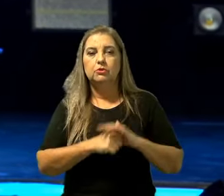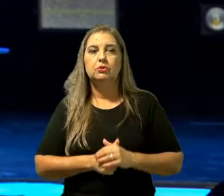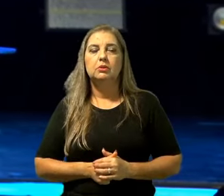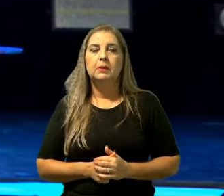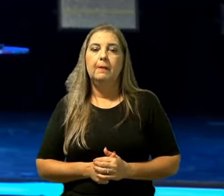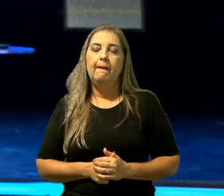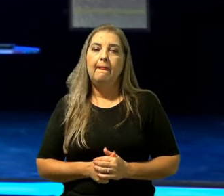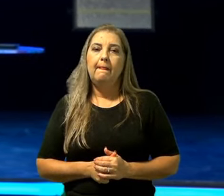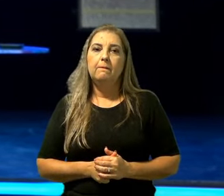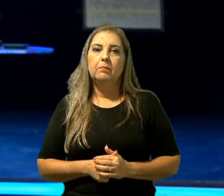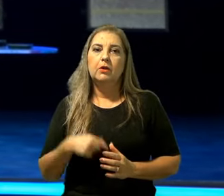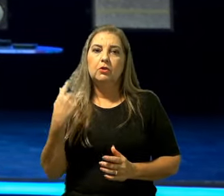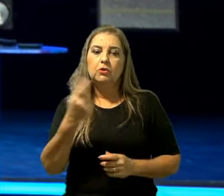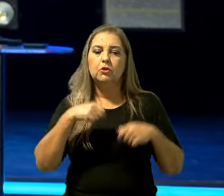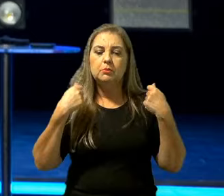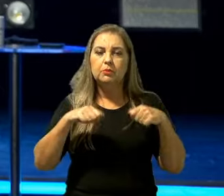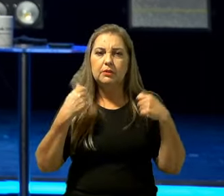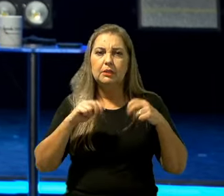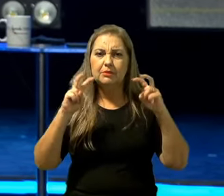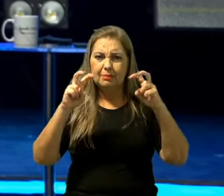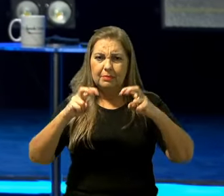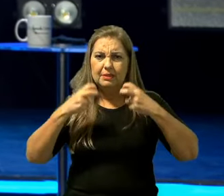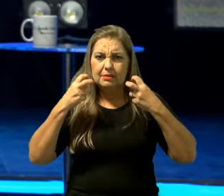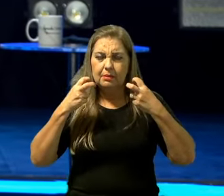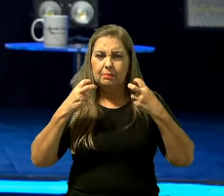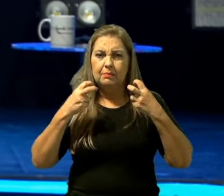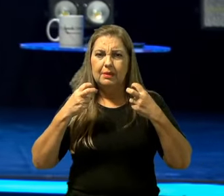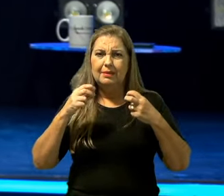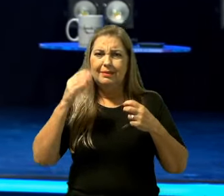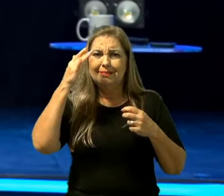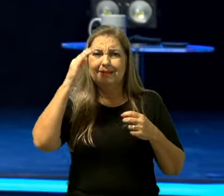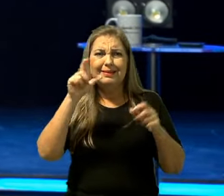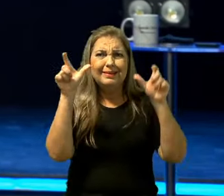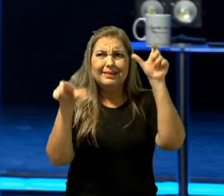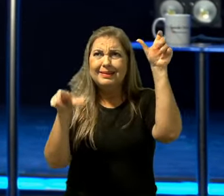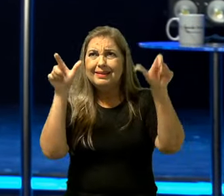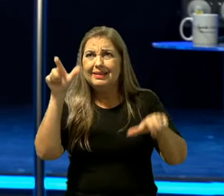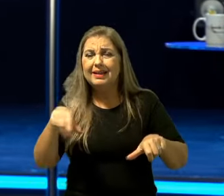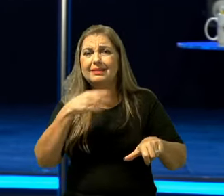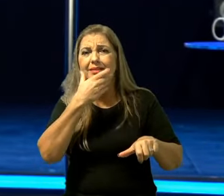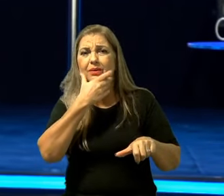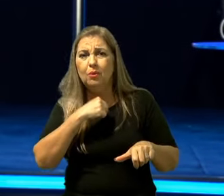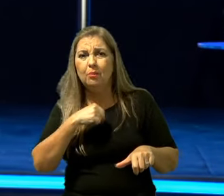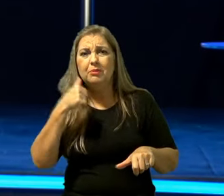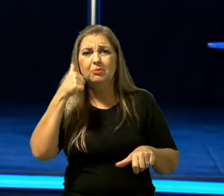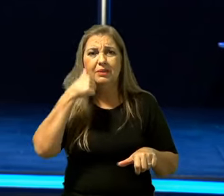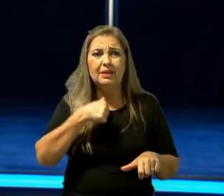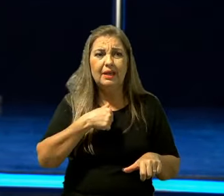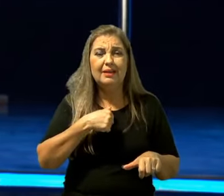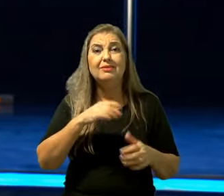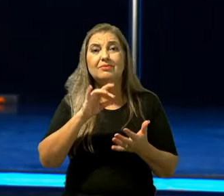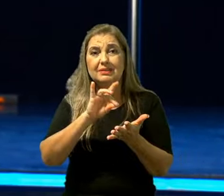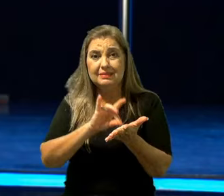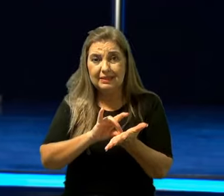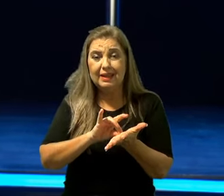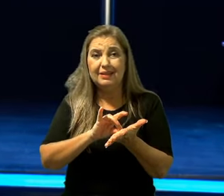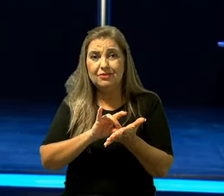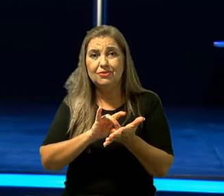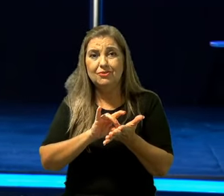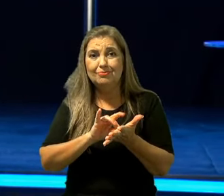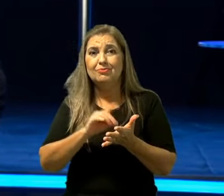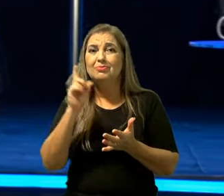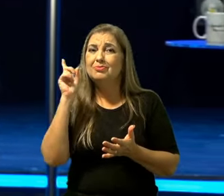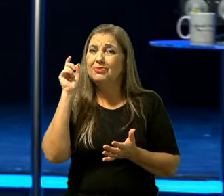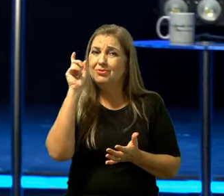fé. E o que nós podemos perceber é que cada um daqueles homens e mulheres que são citados ali, na verdade, cada um deles passaram, cada